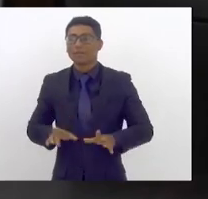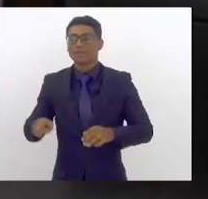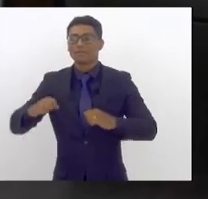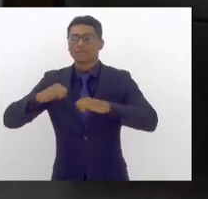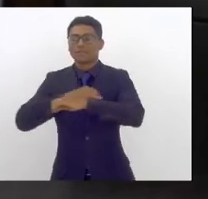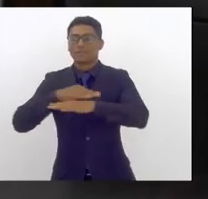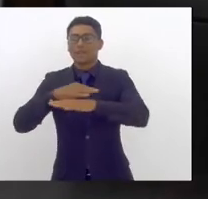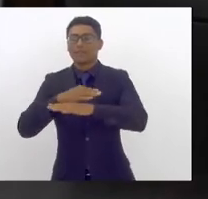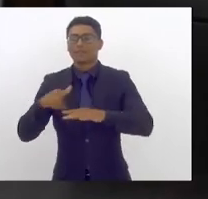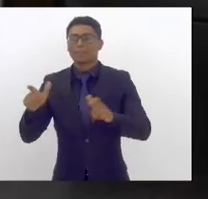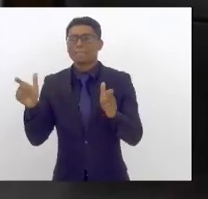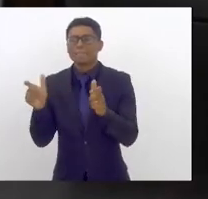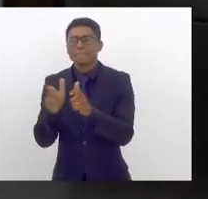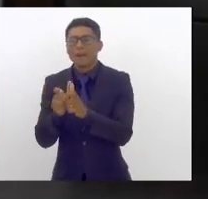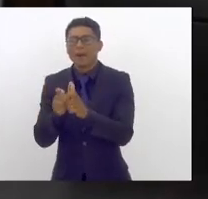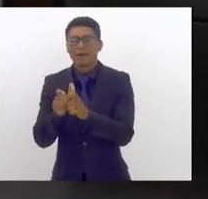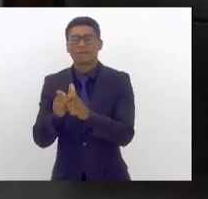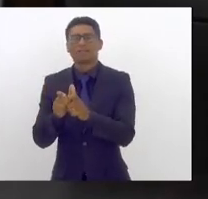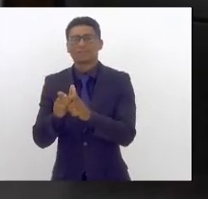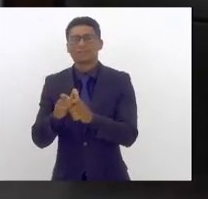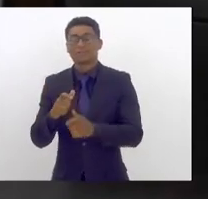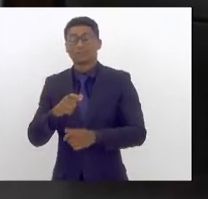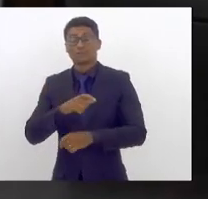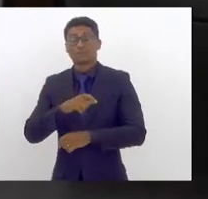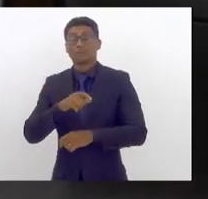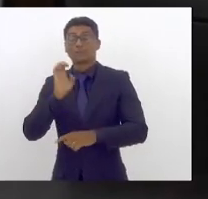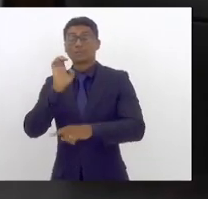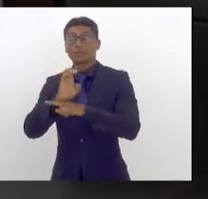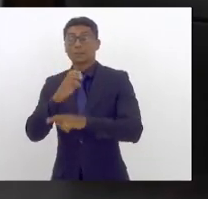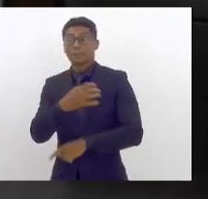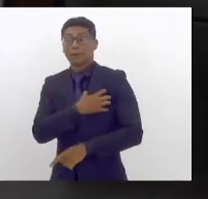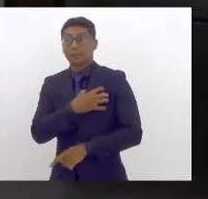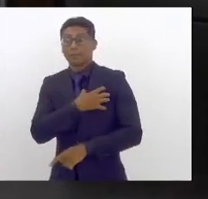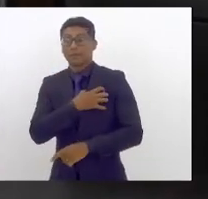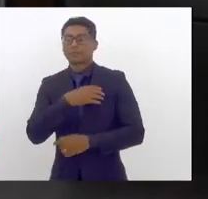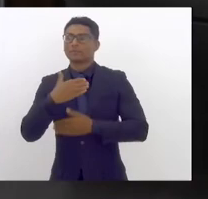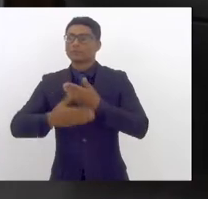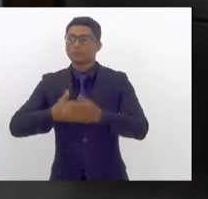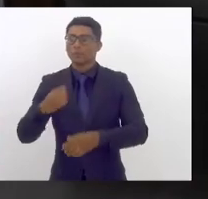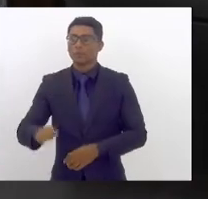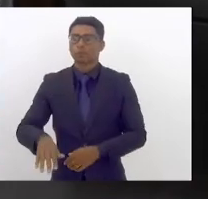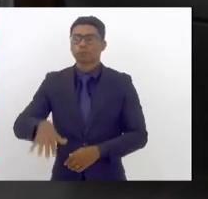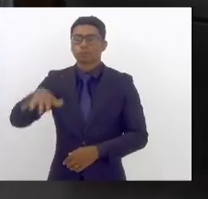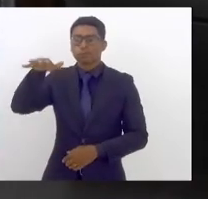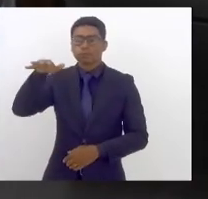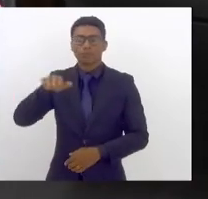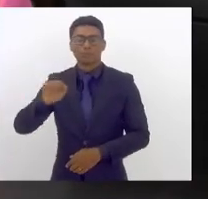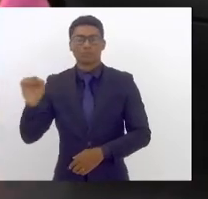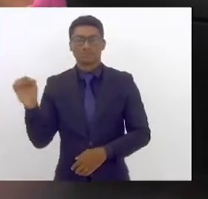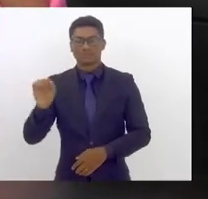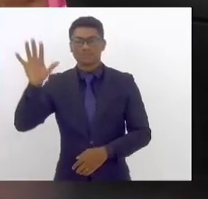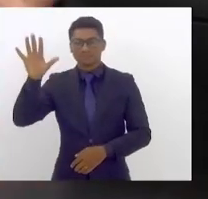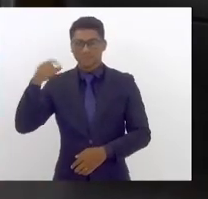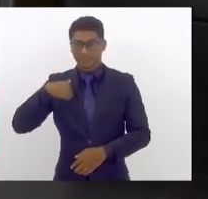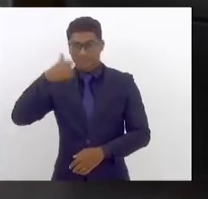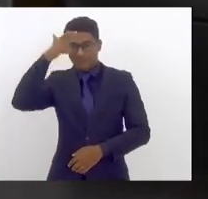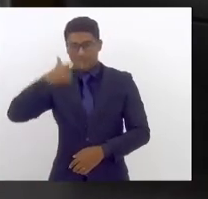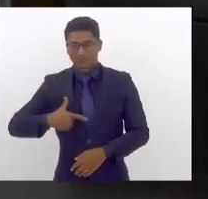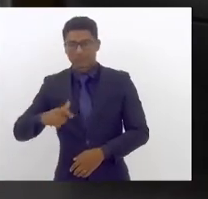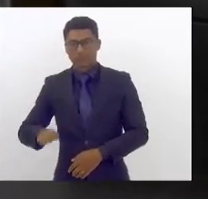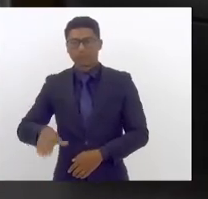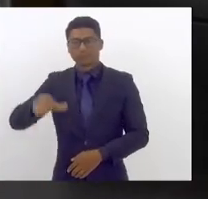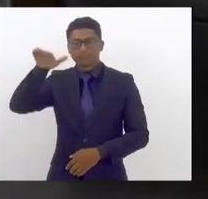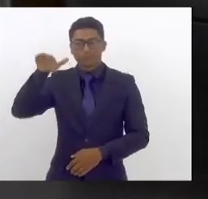é pequena no interior da Bahia e depois cresci na periferia Então eu penso logo nesses dois